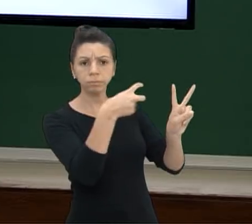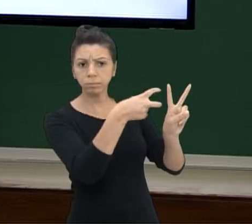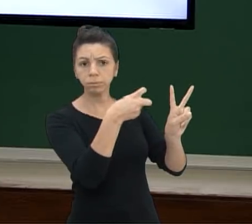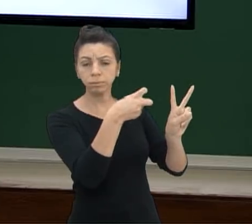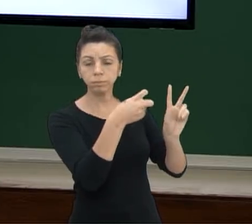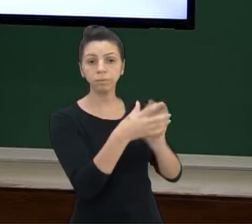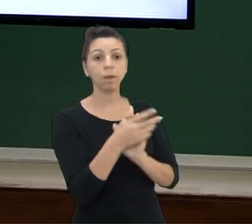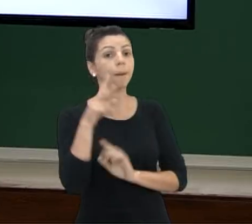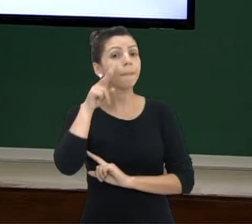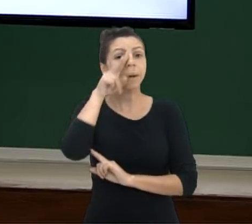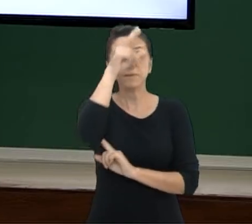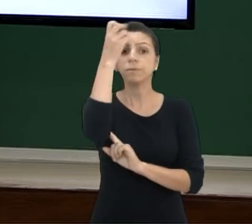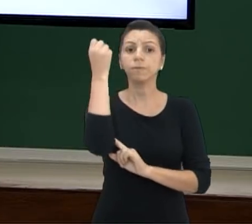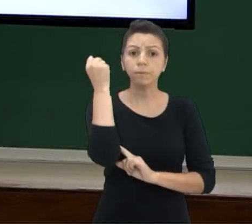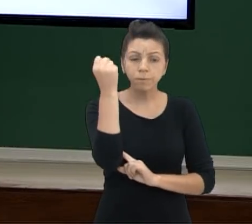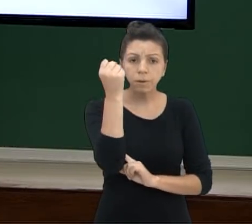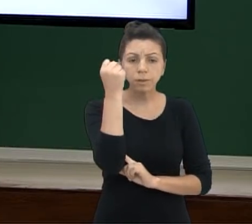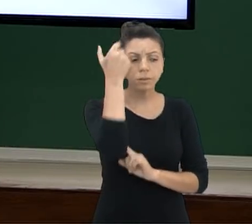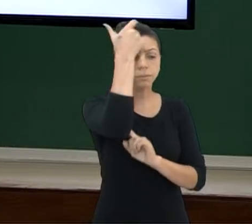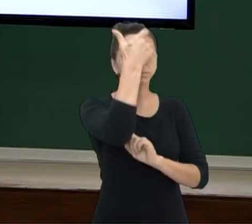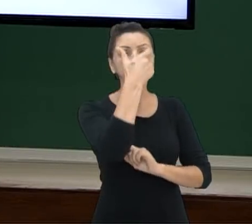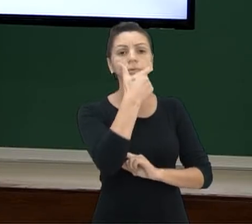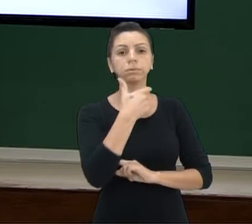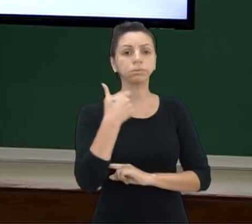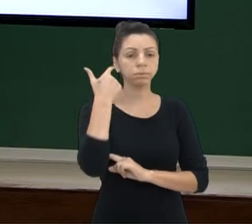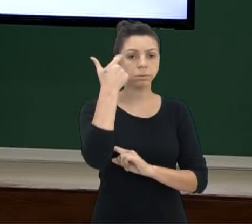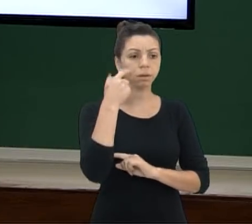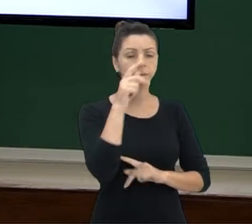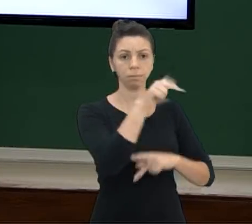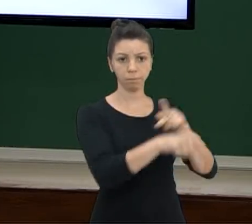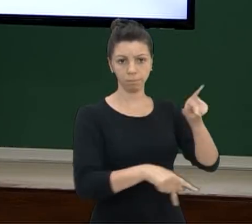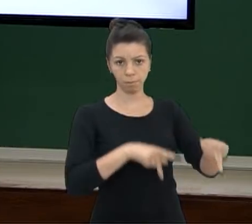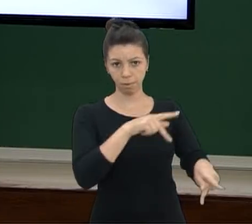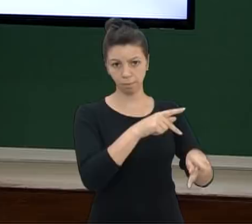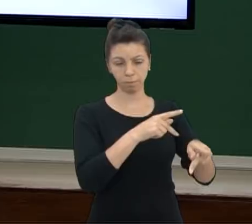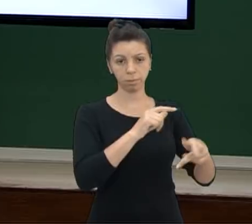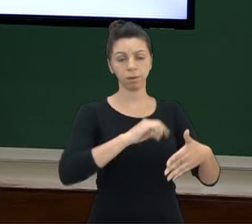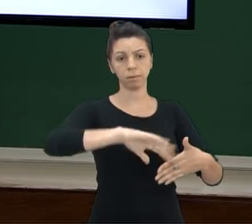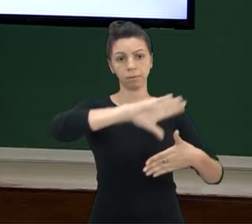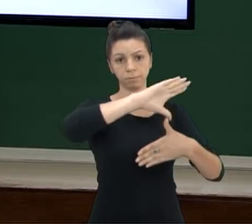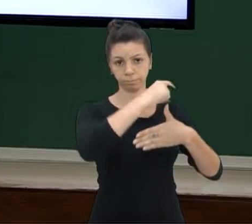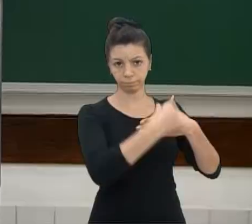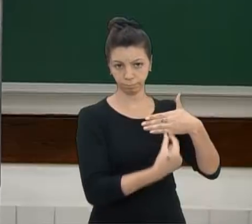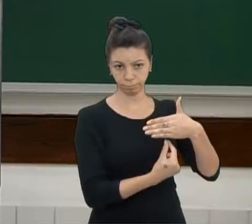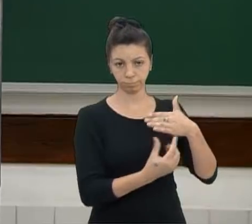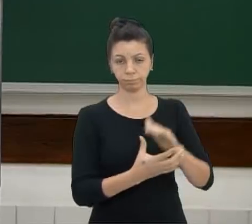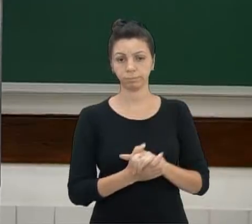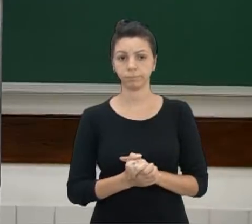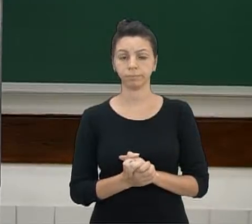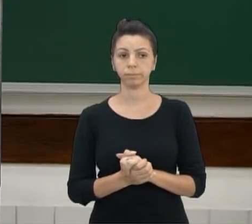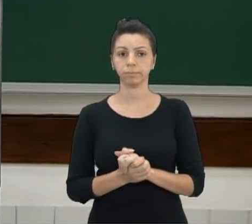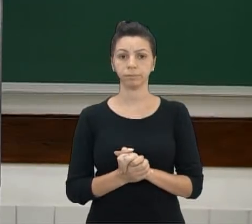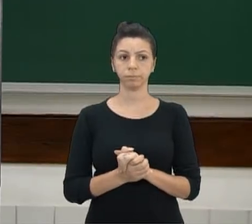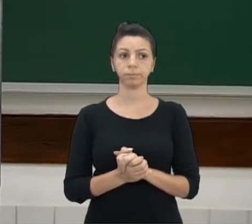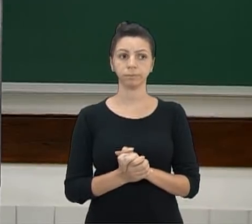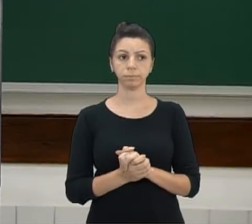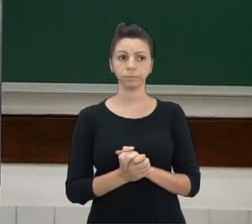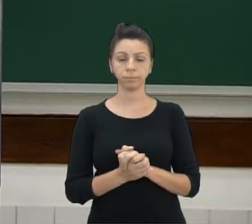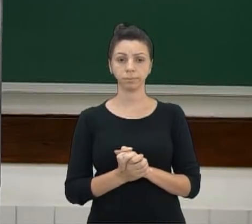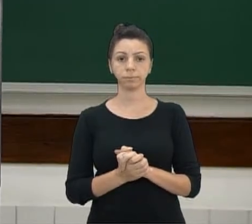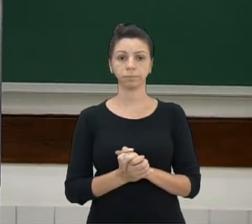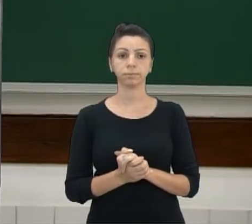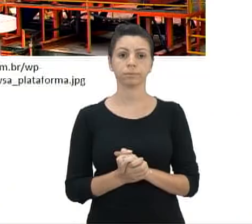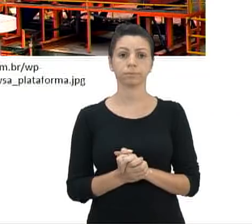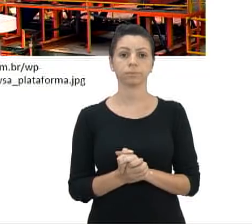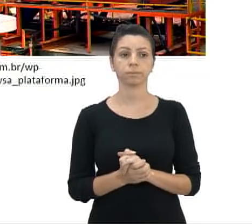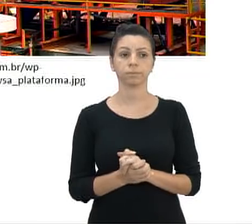prevalecendo, eles se destacam muito no semblante da população da América Andina. Aqui, ó, a